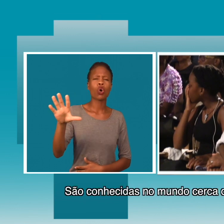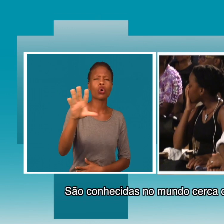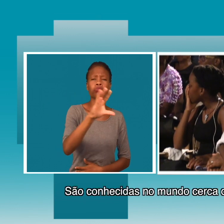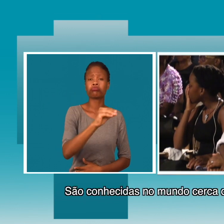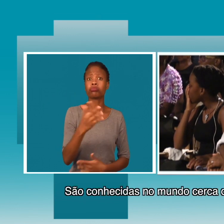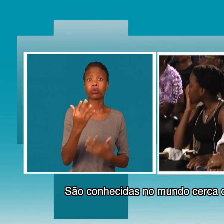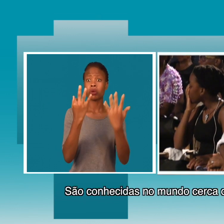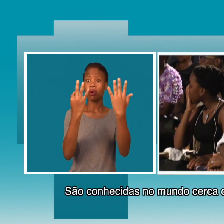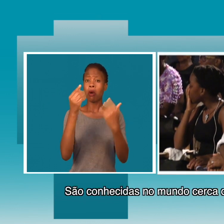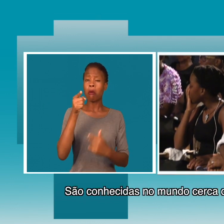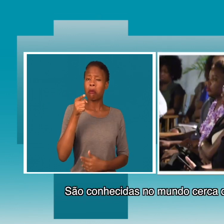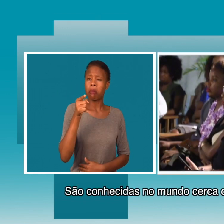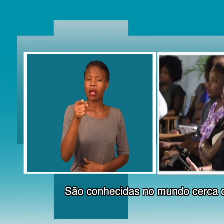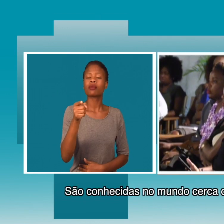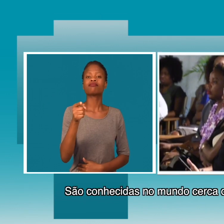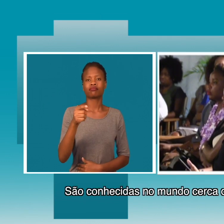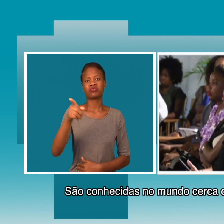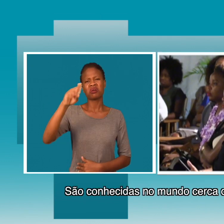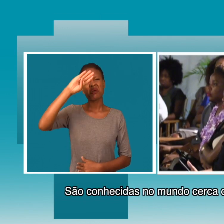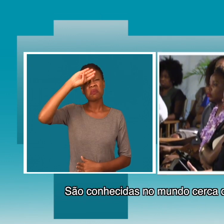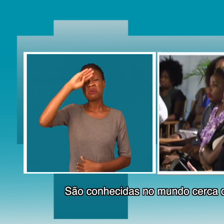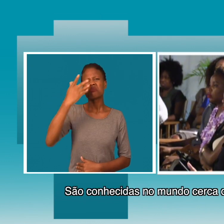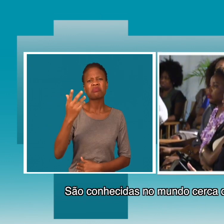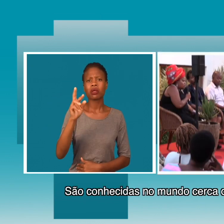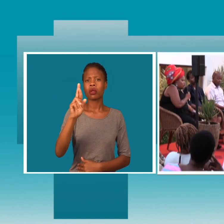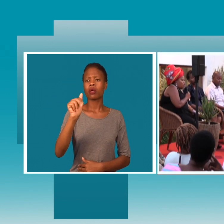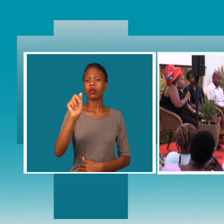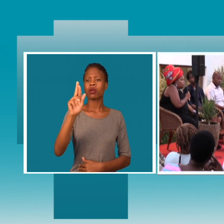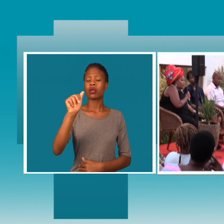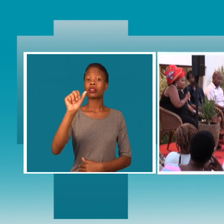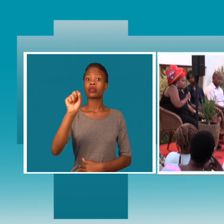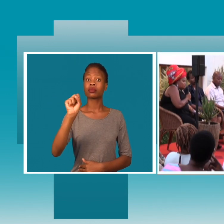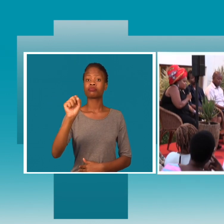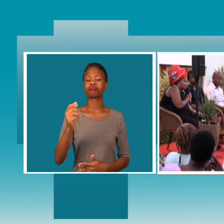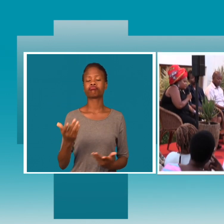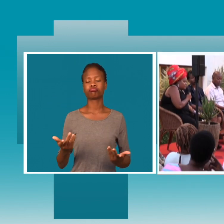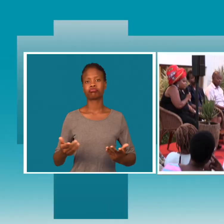São conhecidas no mundo cerca de 8 mil doenças raras.